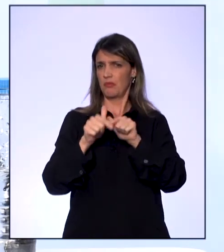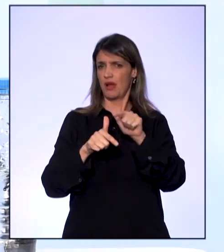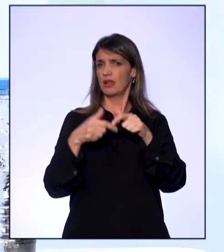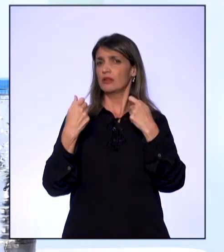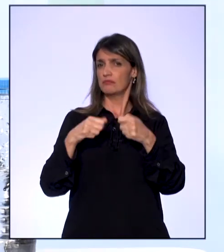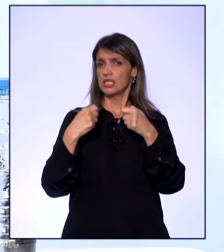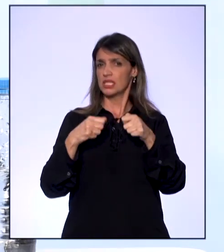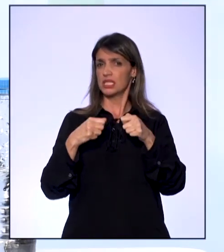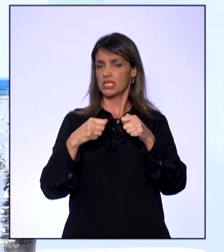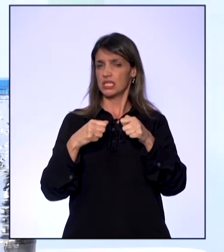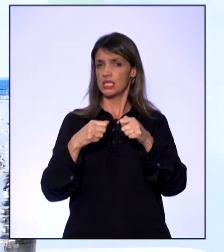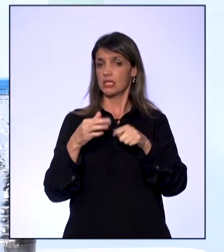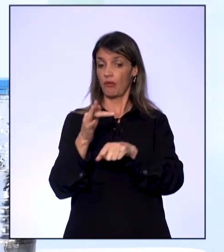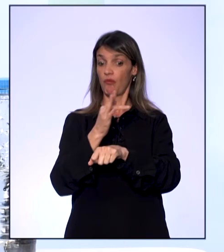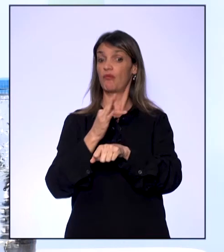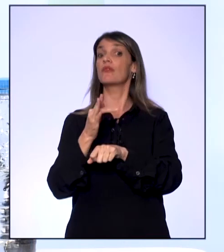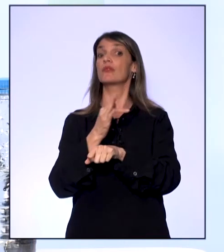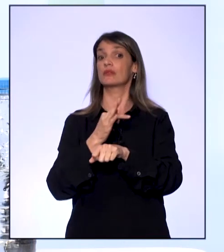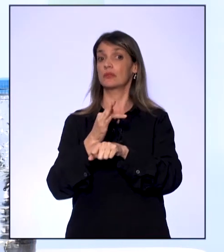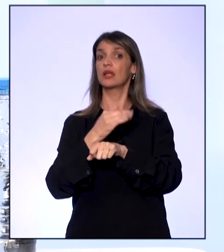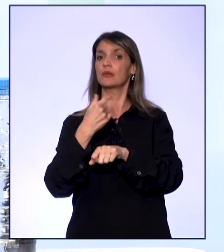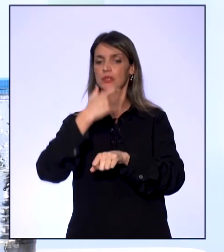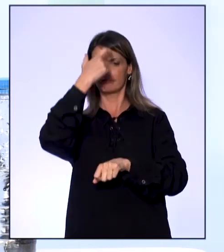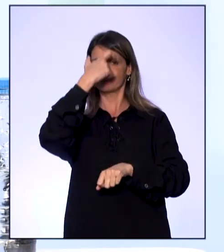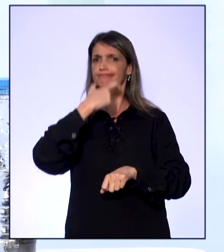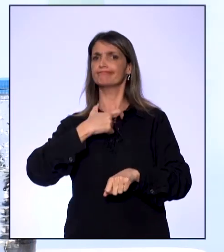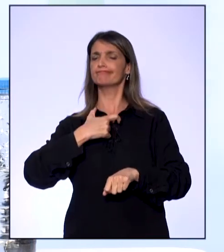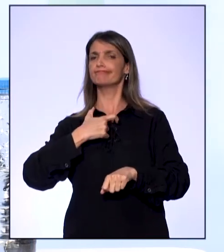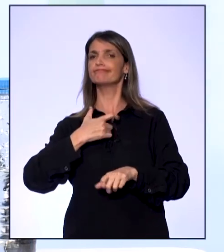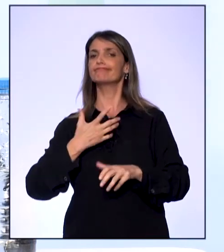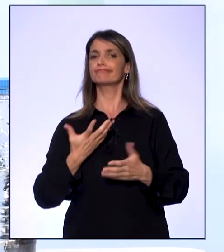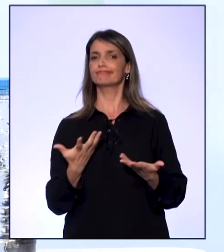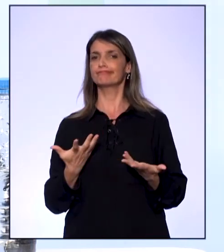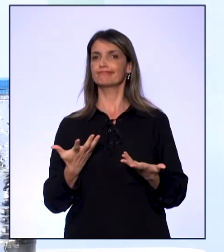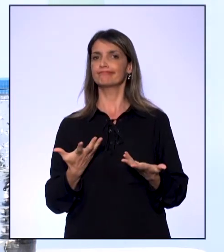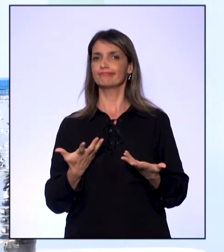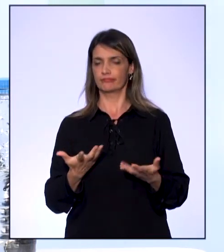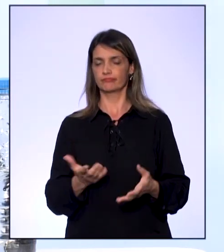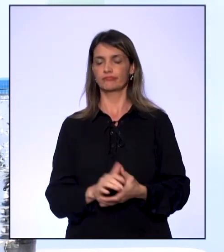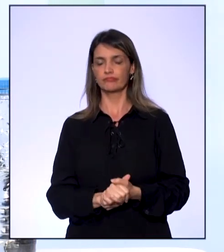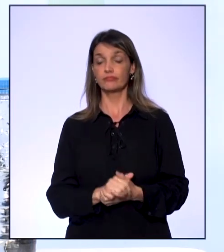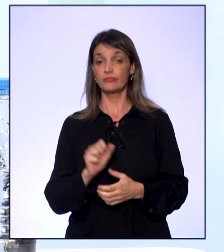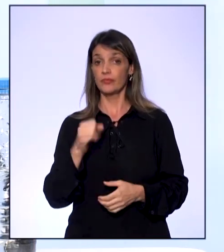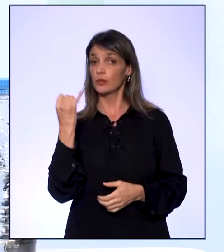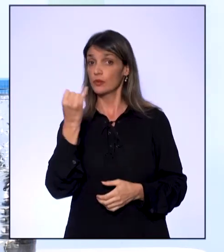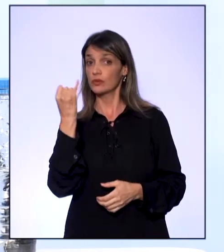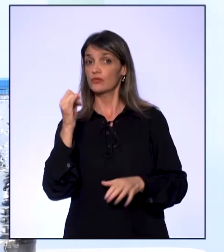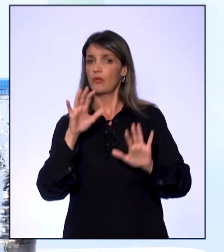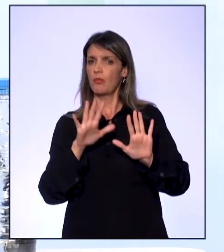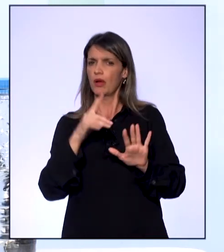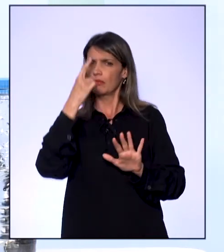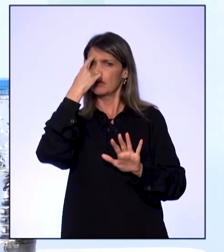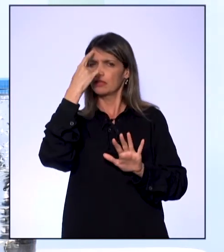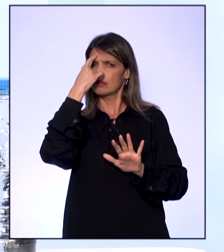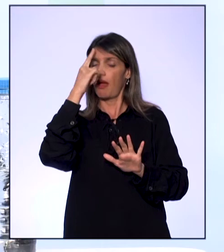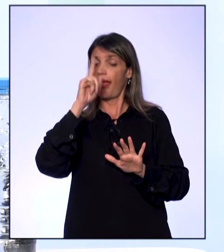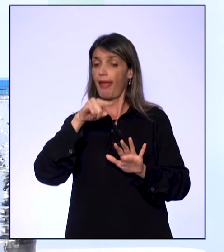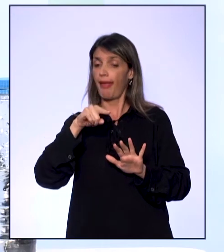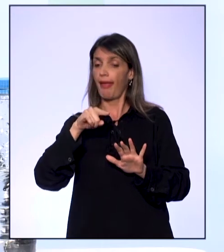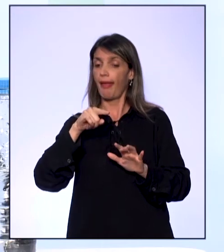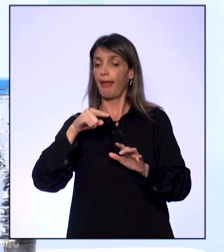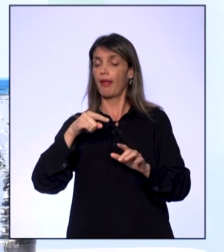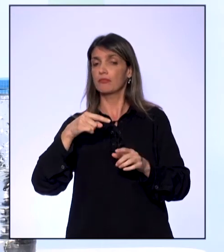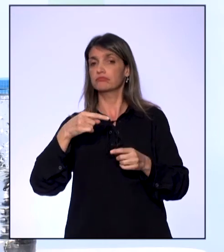certa formalidade, exige uma certa aparência. A gente precisa viver de certas aparências, sim, mas a gente pode pensar se é uma questão polêmica ou